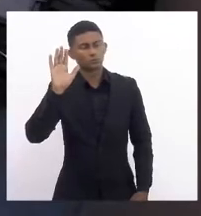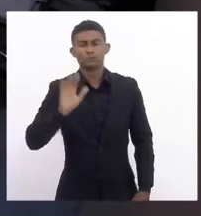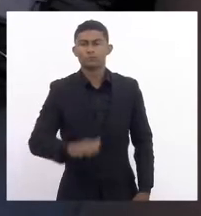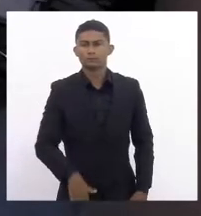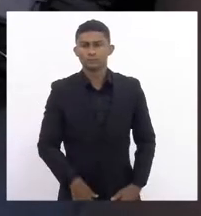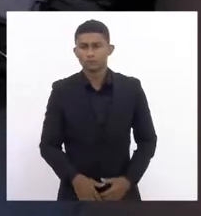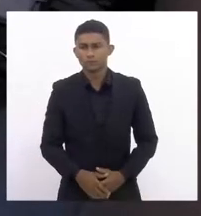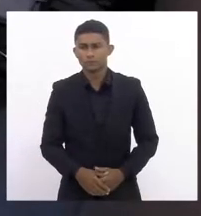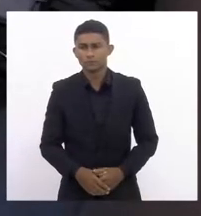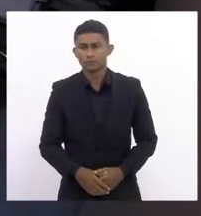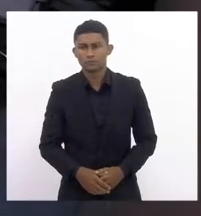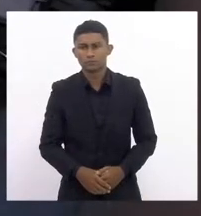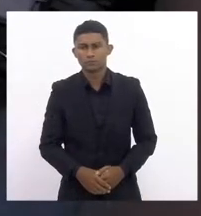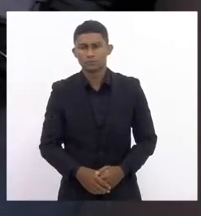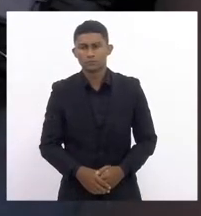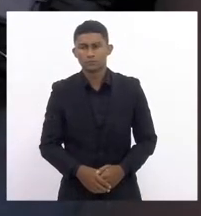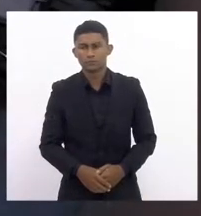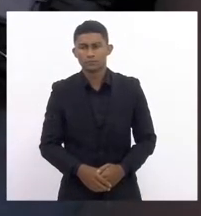presidente.